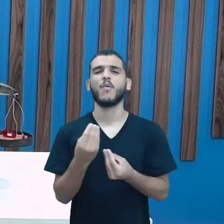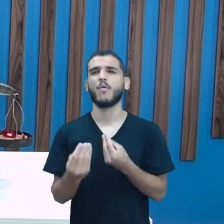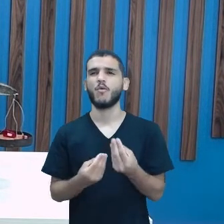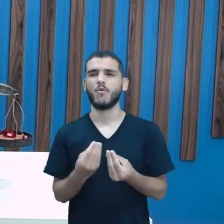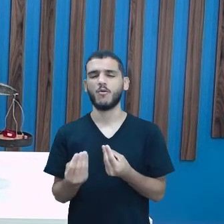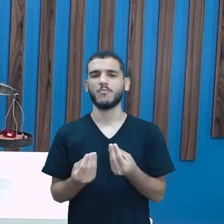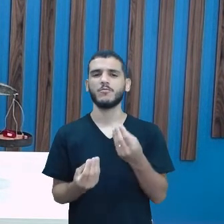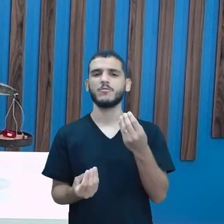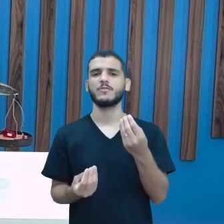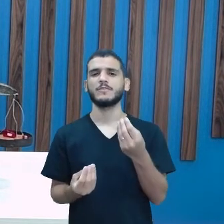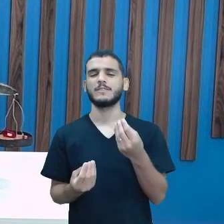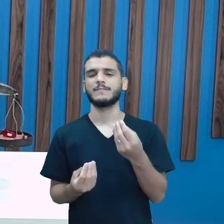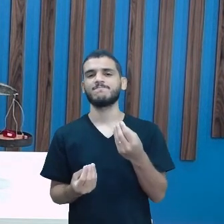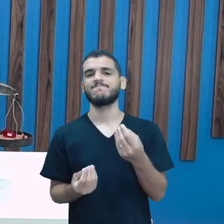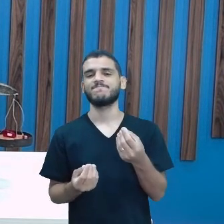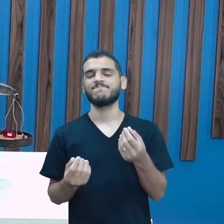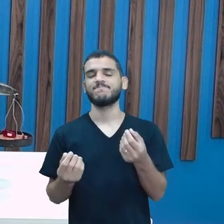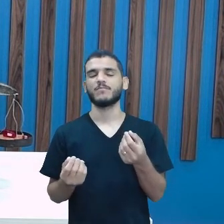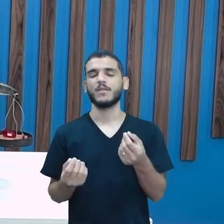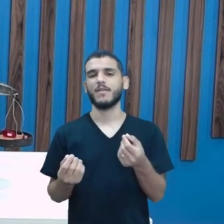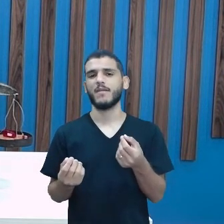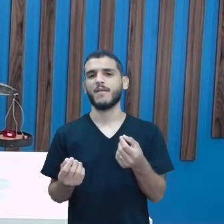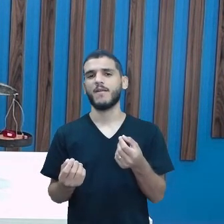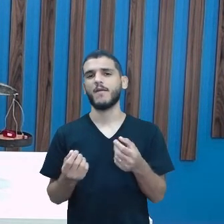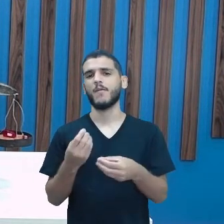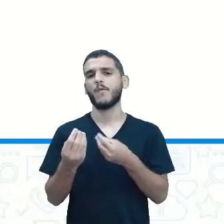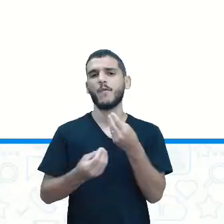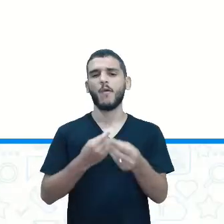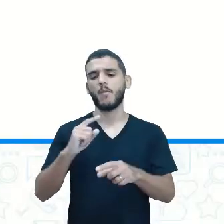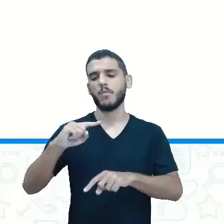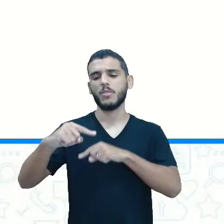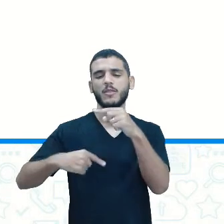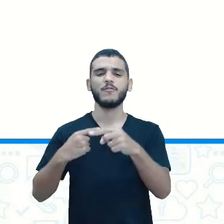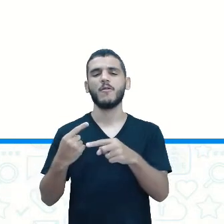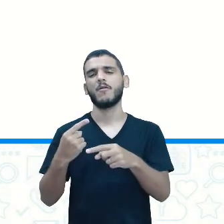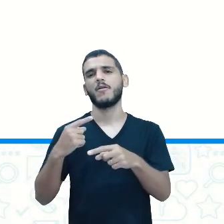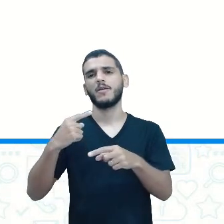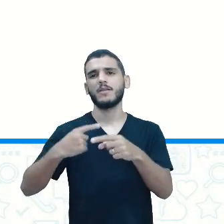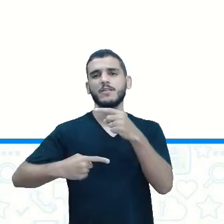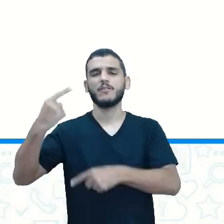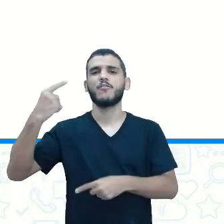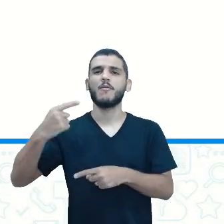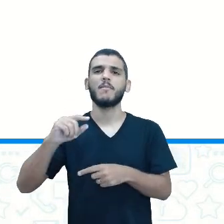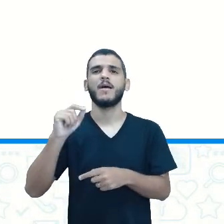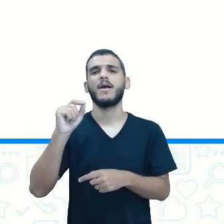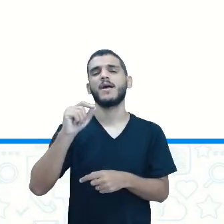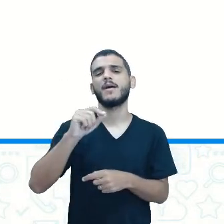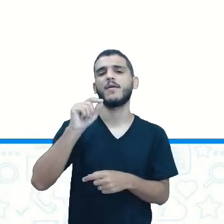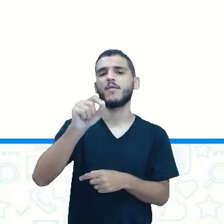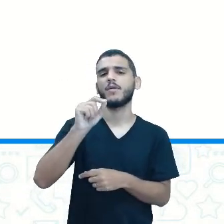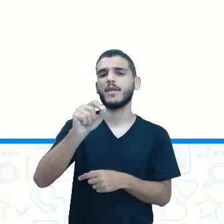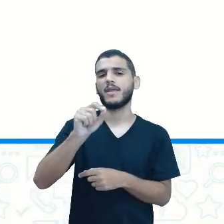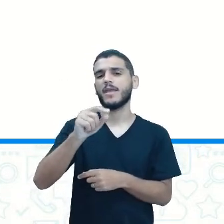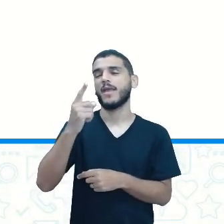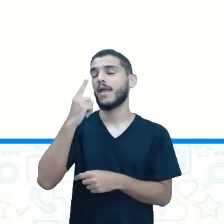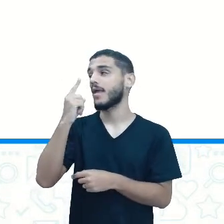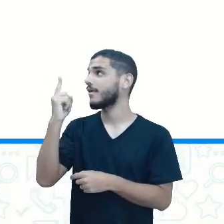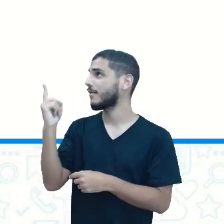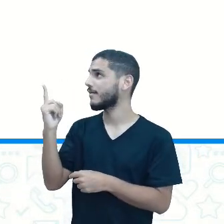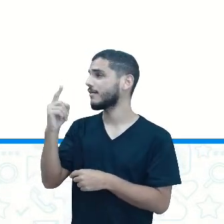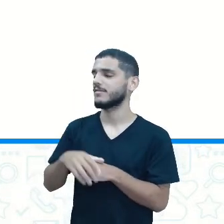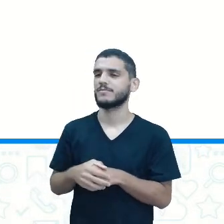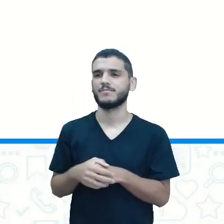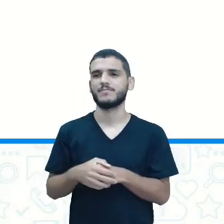operação equivalente, né? Que eu já disse a você que é o que tem essa relação de igualdade. Eu tenho esse desafio para vocês. E